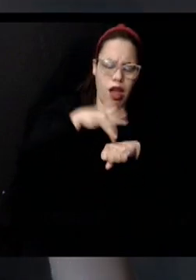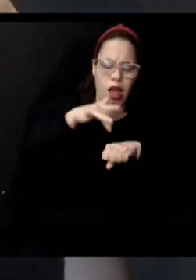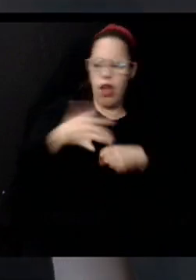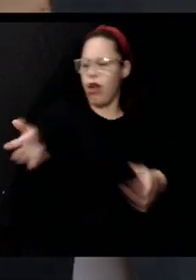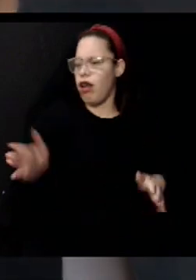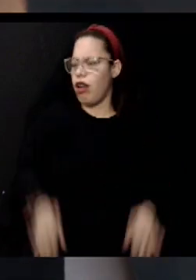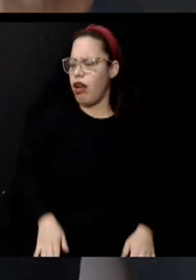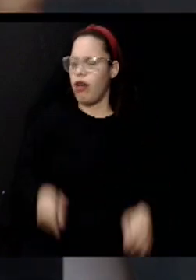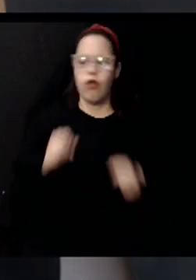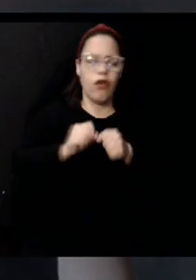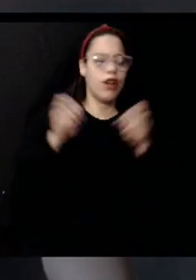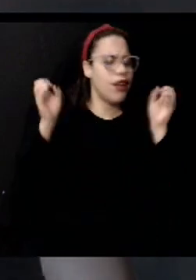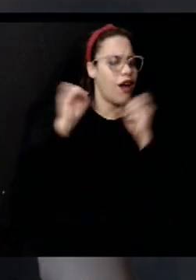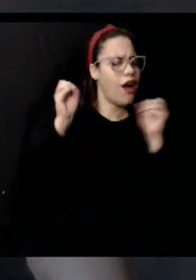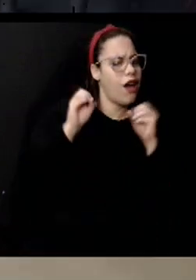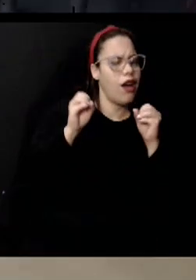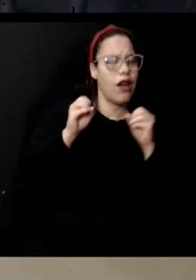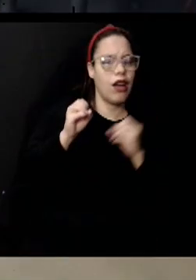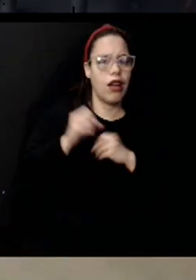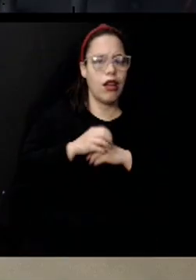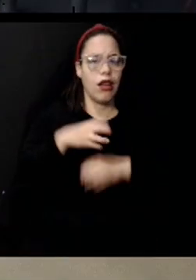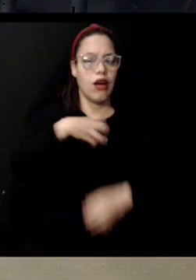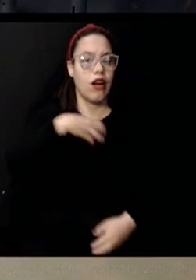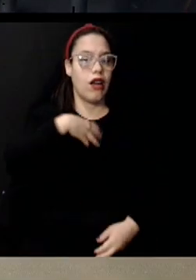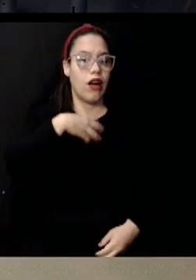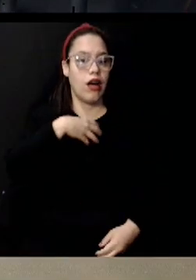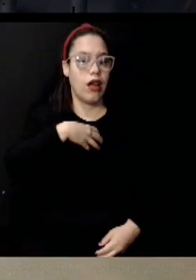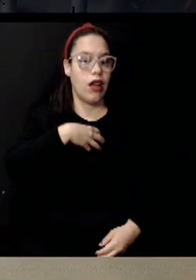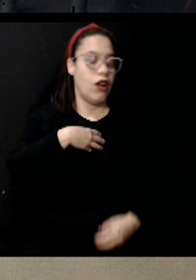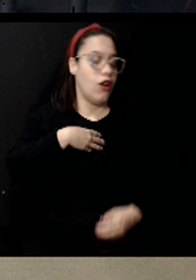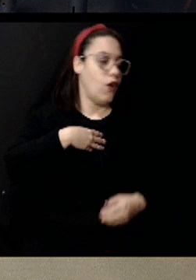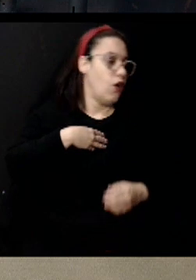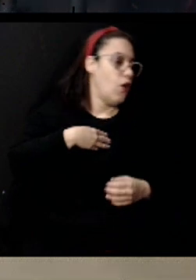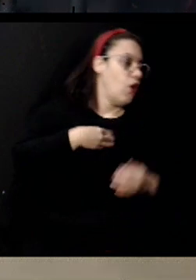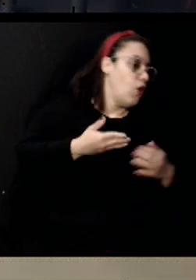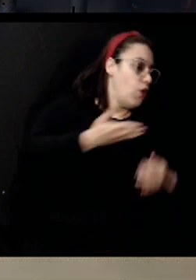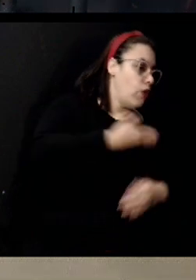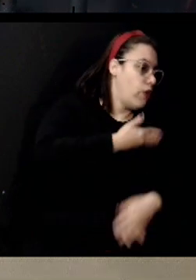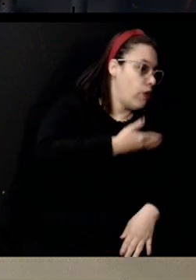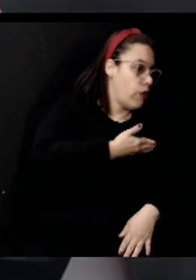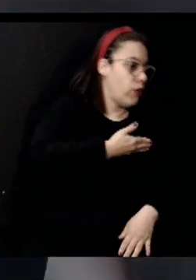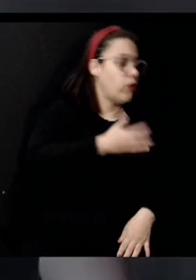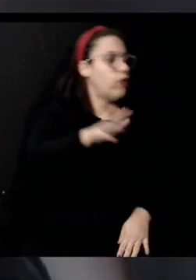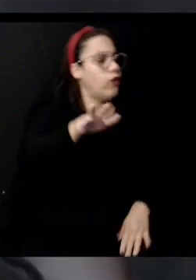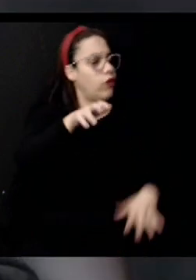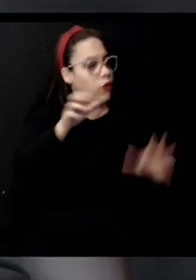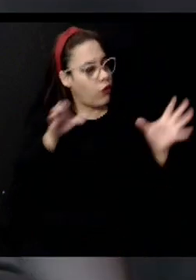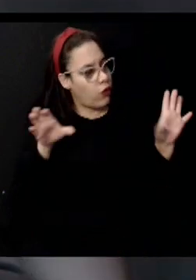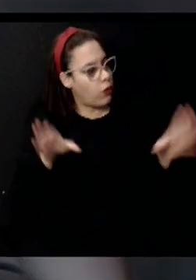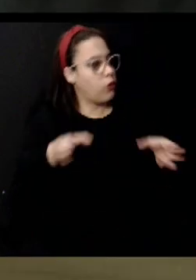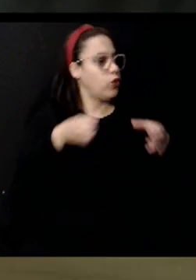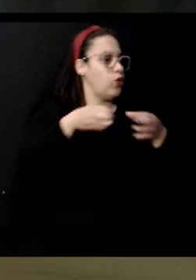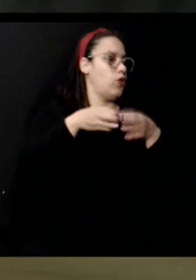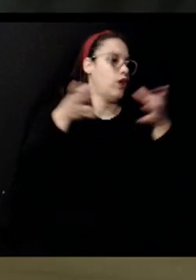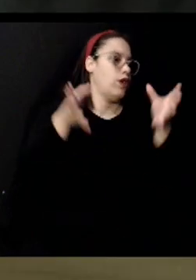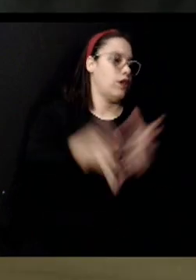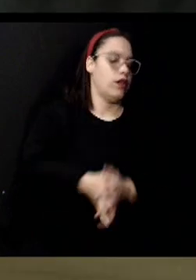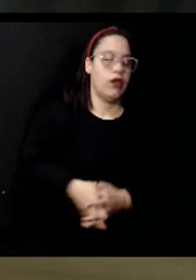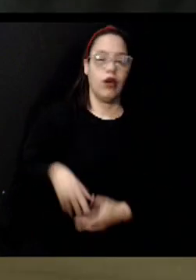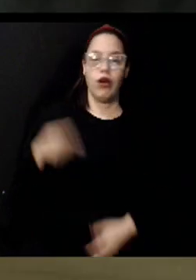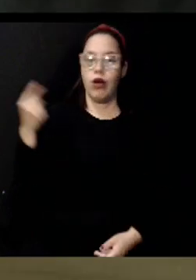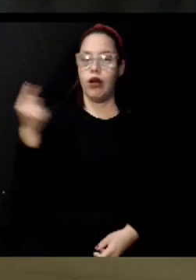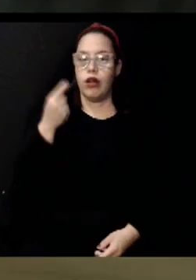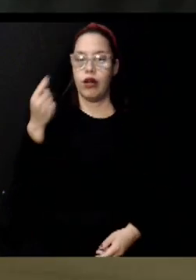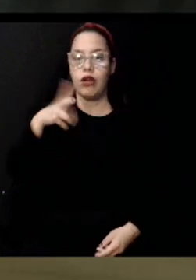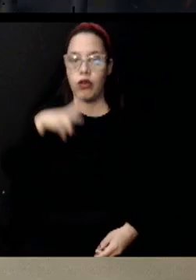nada". Ele queria que todo mundo Ele se queria juntasse. aliados, né, É, vamos nos Todo aliar, mundo, vamos tipo assim, sabe. ali. eu sozinho não tenho força, né,